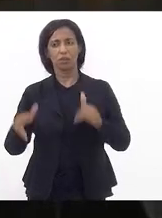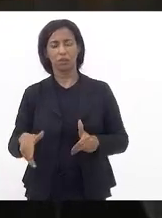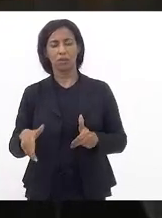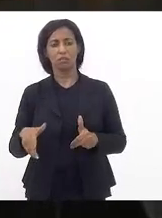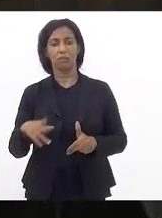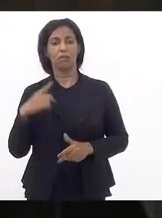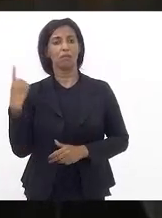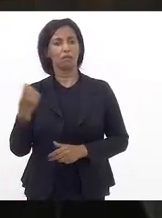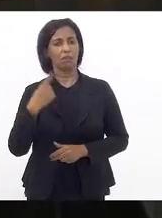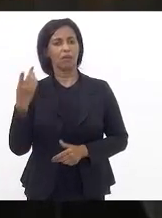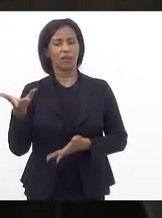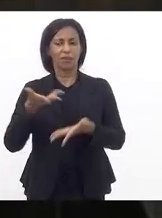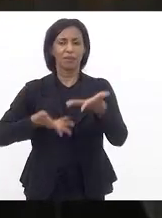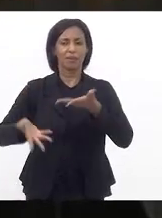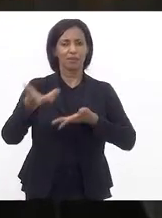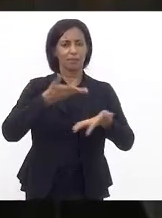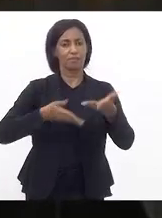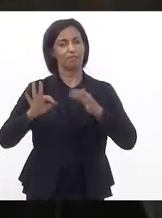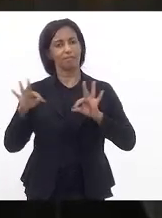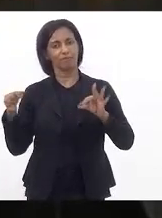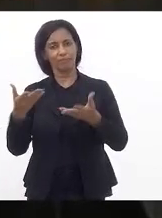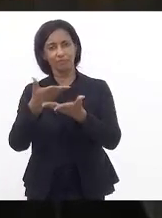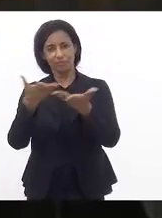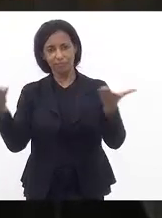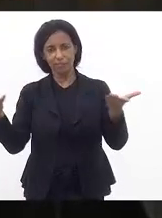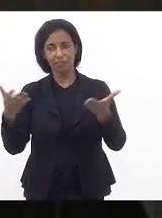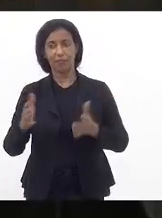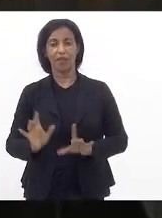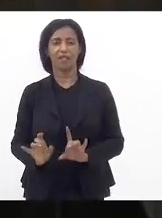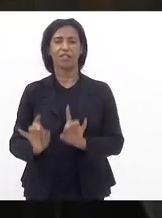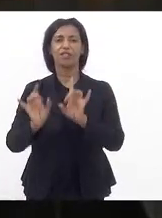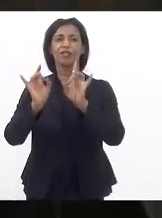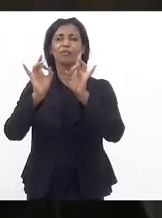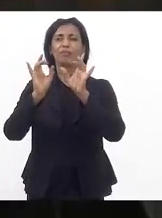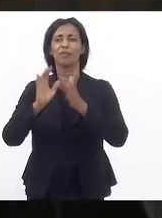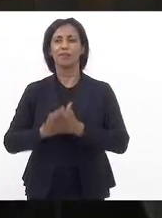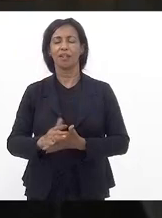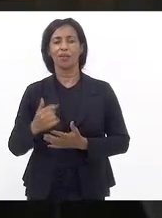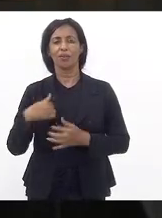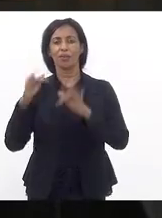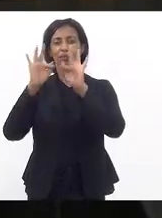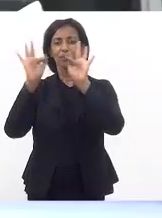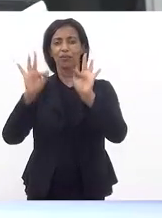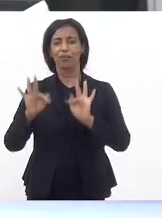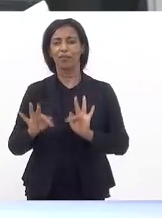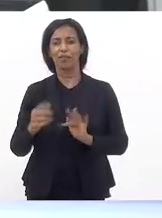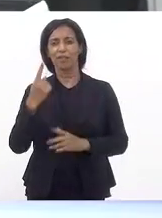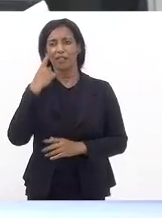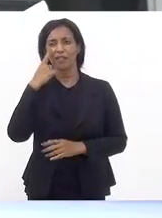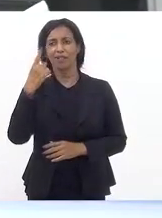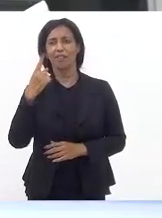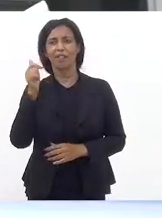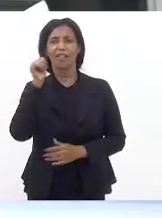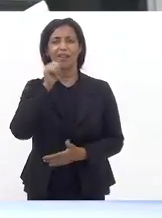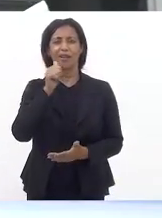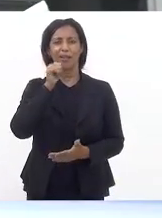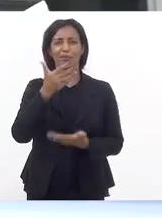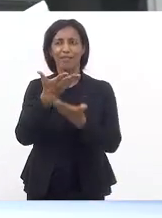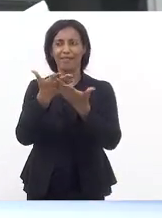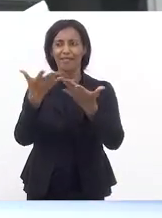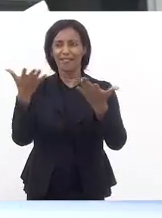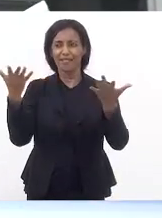mas nós temos a participação de todos vocês e especial eu fico feliz de ver a nossa as